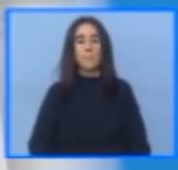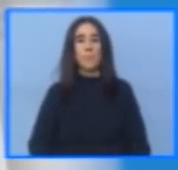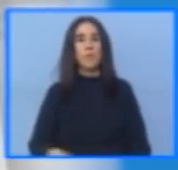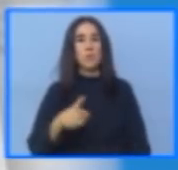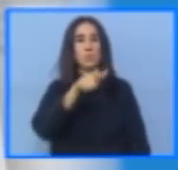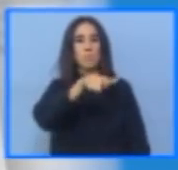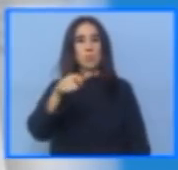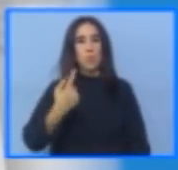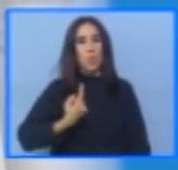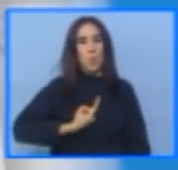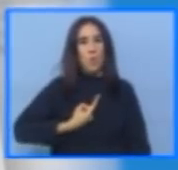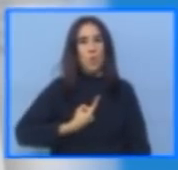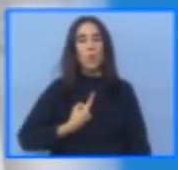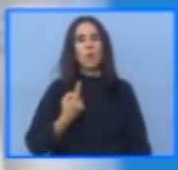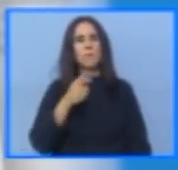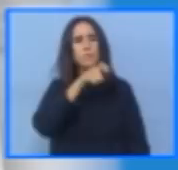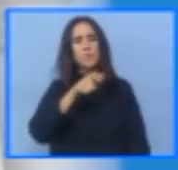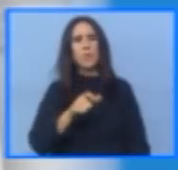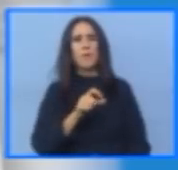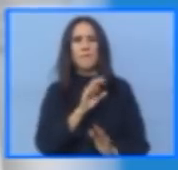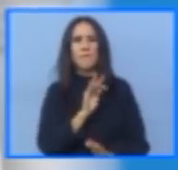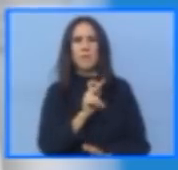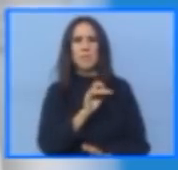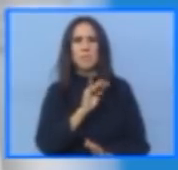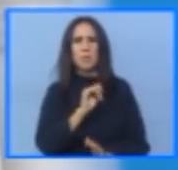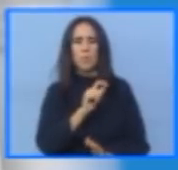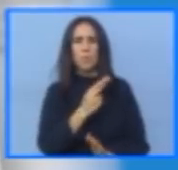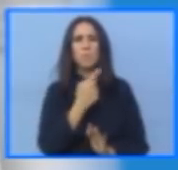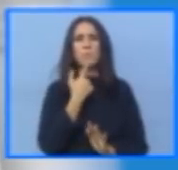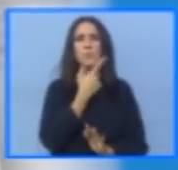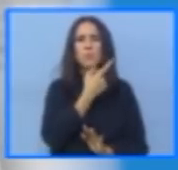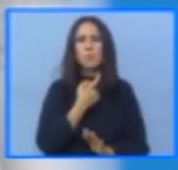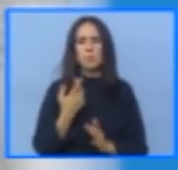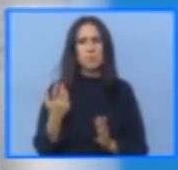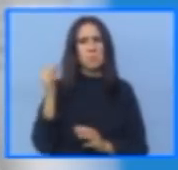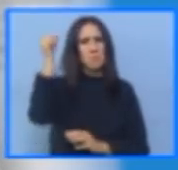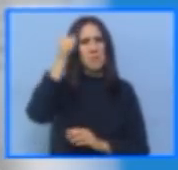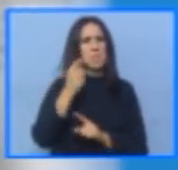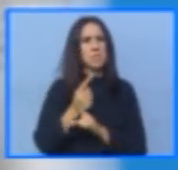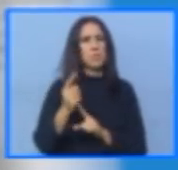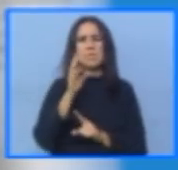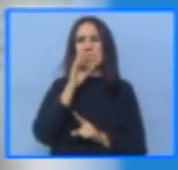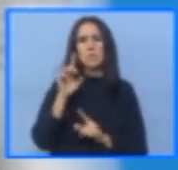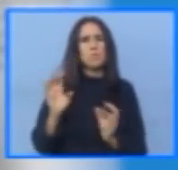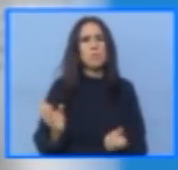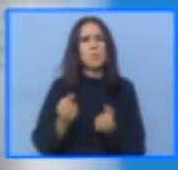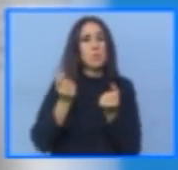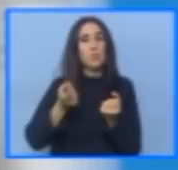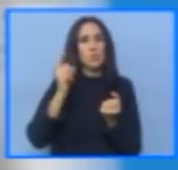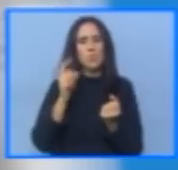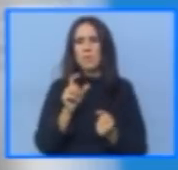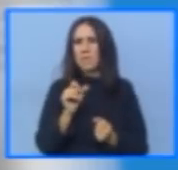enviados havia fariseus que lhe perguntaram: então por que batizas, se não és o Messias,